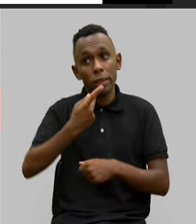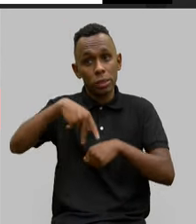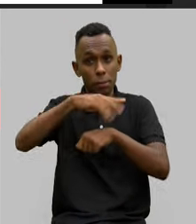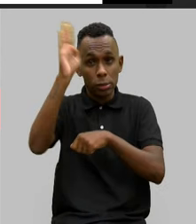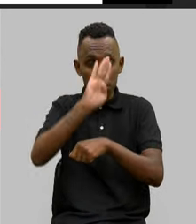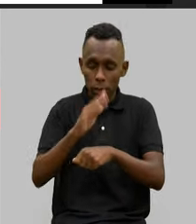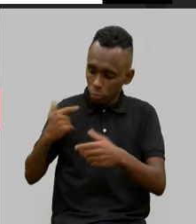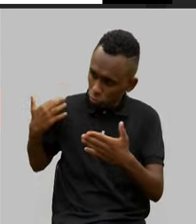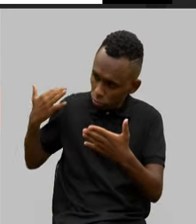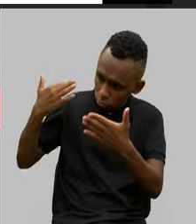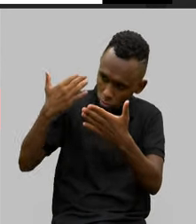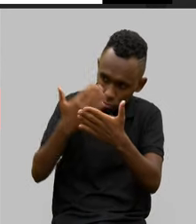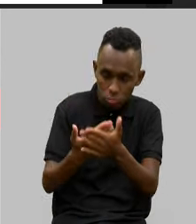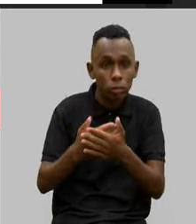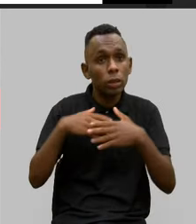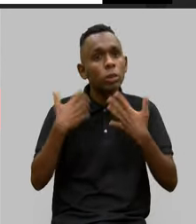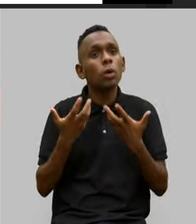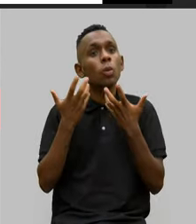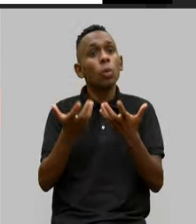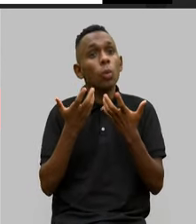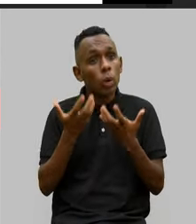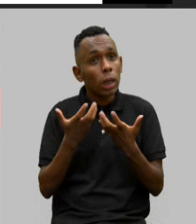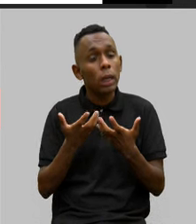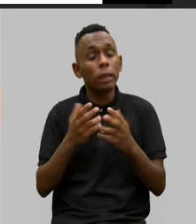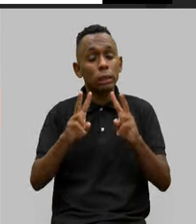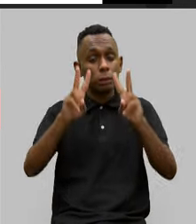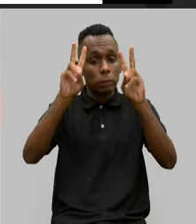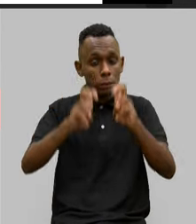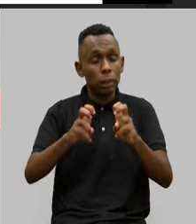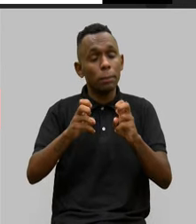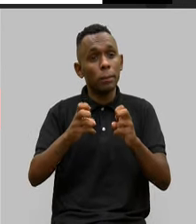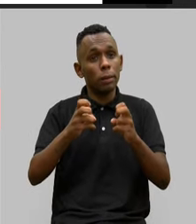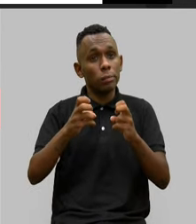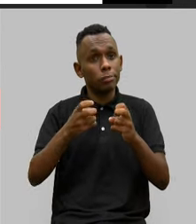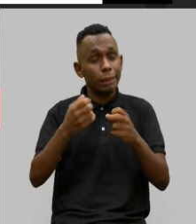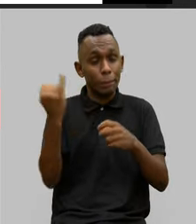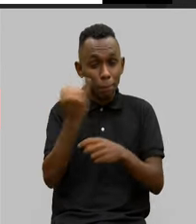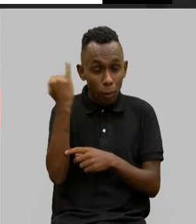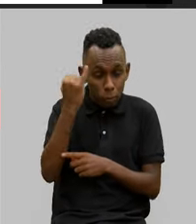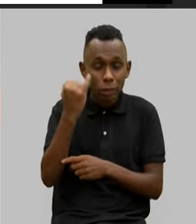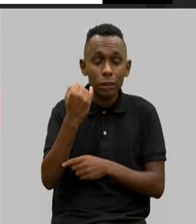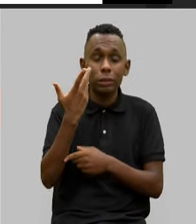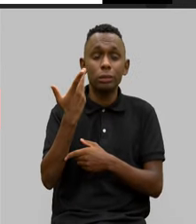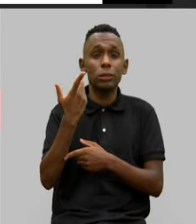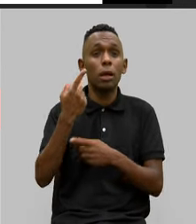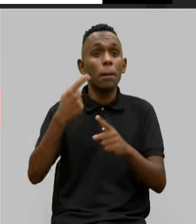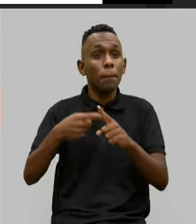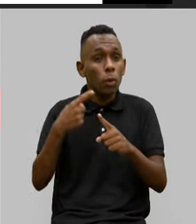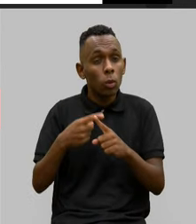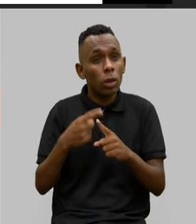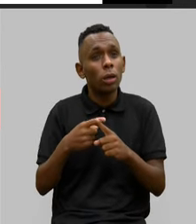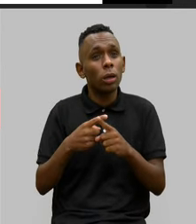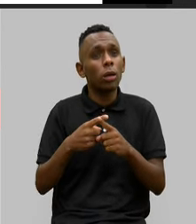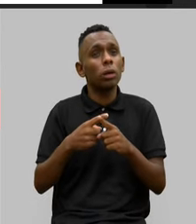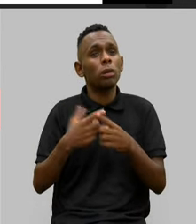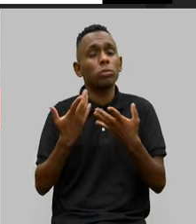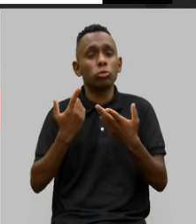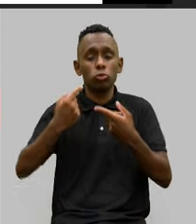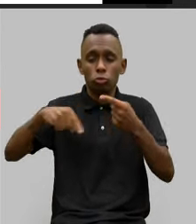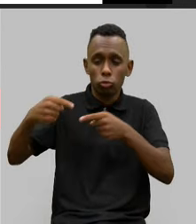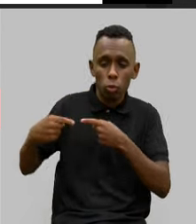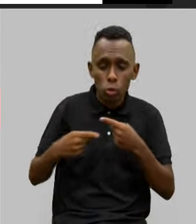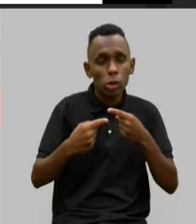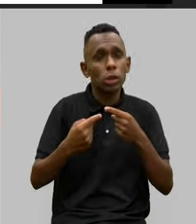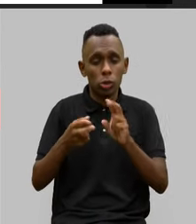últimos anos então eu gostaria de dar muita ênfase com relação a esse ponto porque nos meandros da do estabelecimento de uma